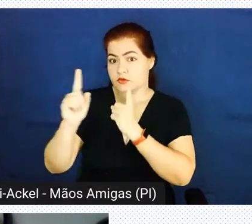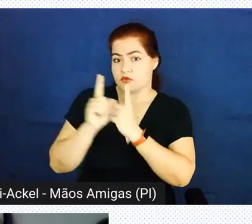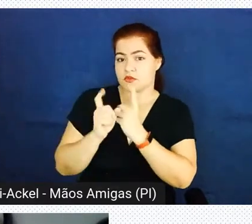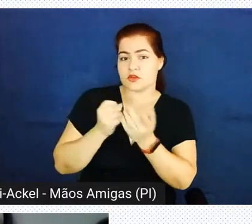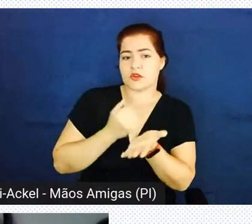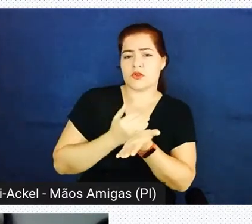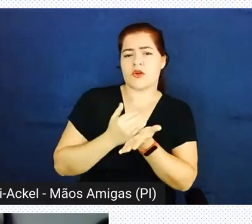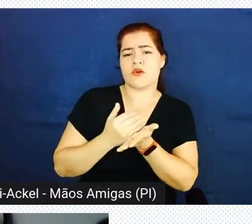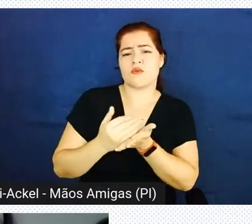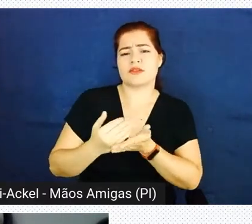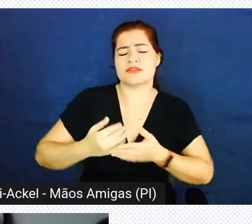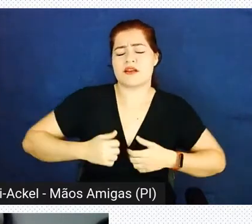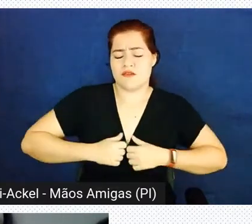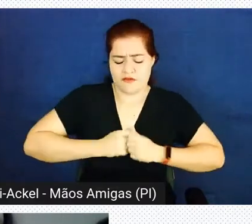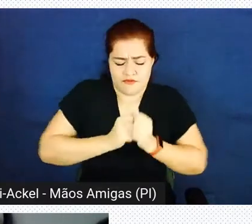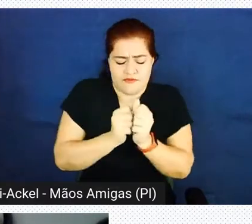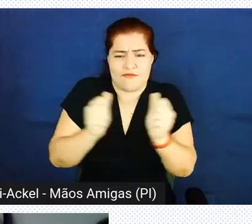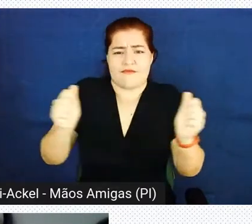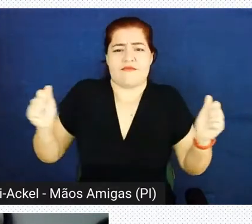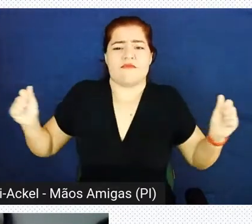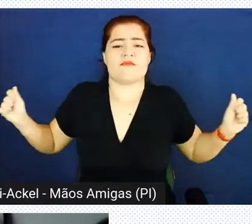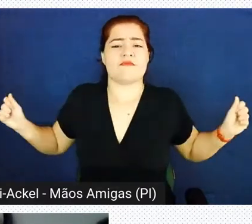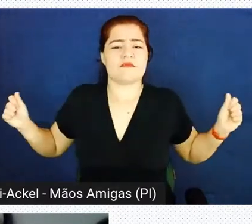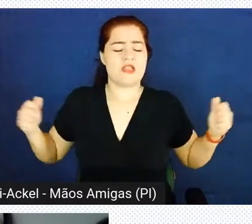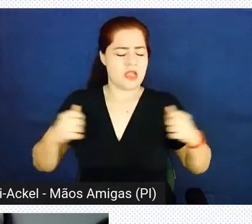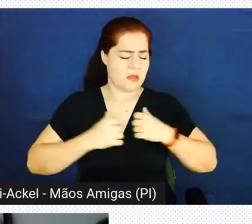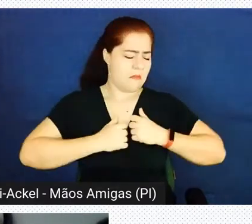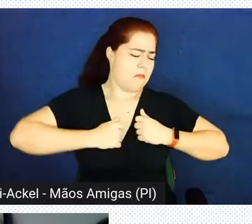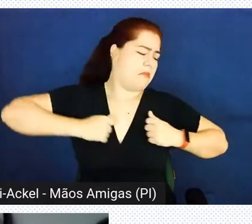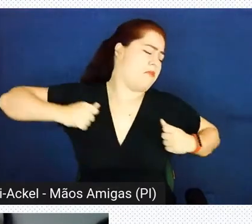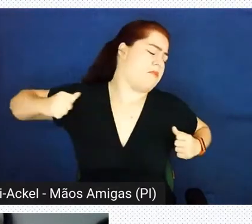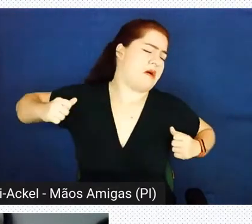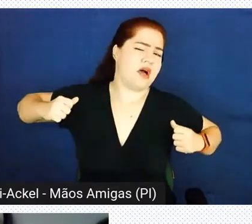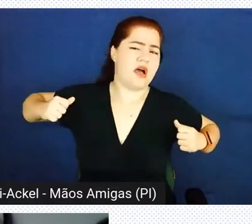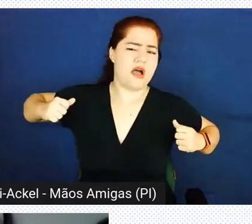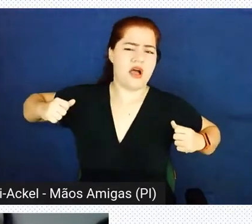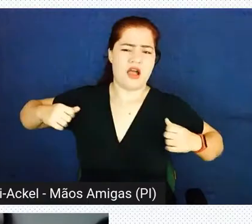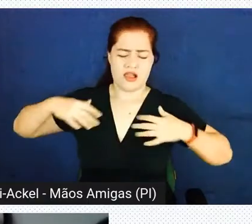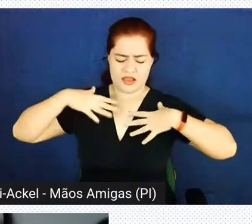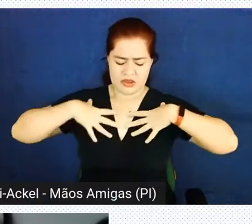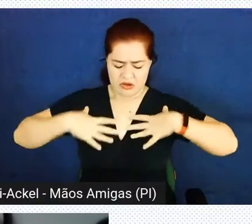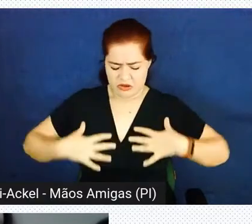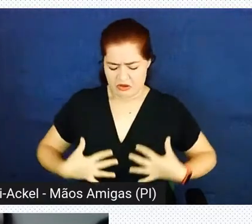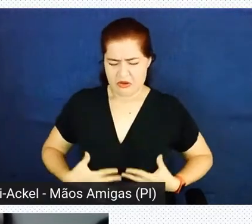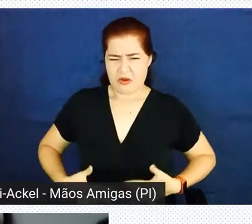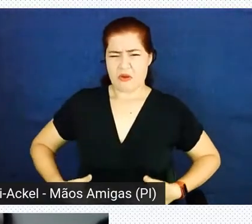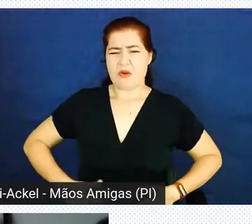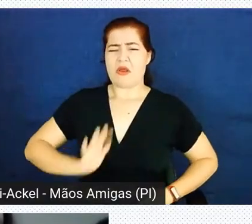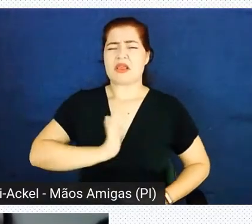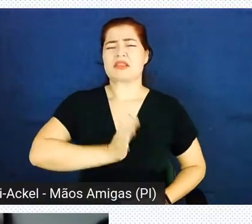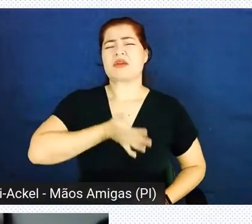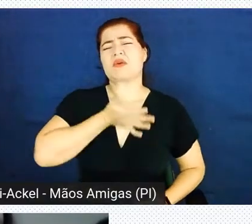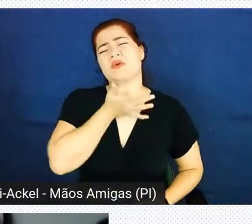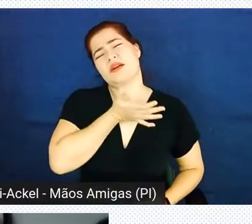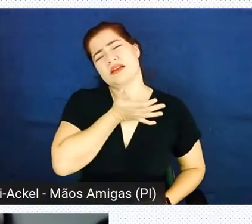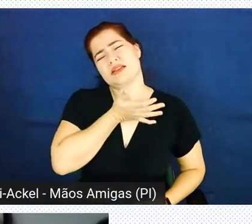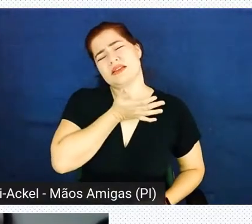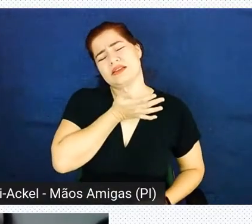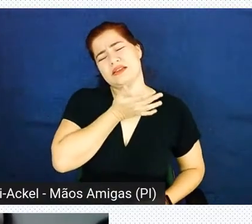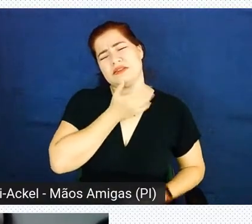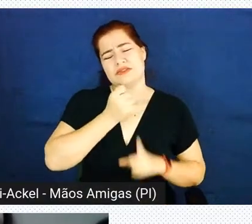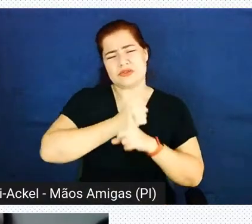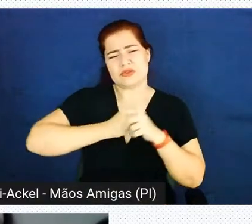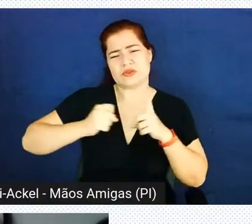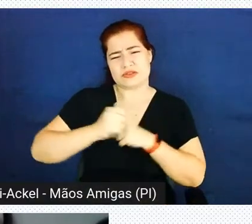suas sucerações, mostrando seu quadro físico, mostrando se estavam em estado de penúria